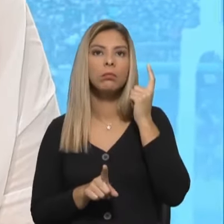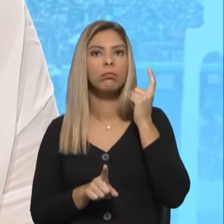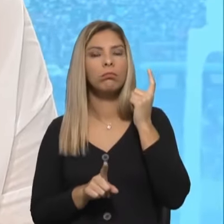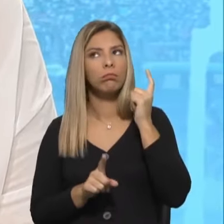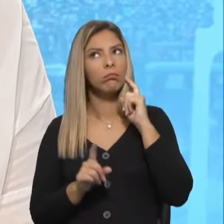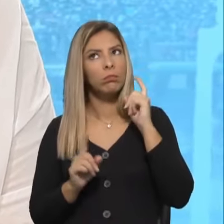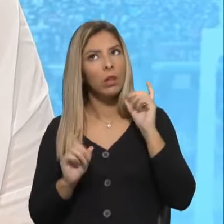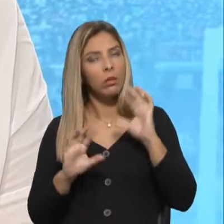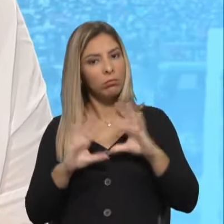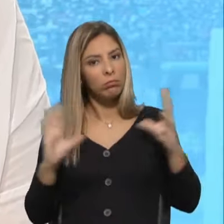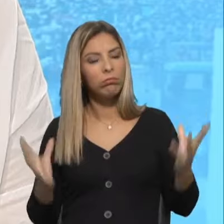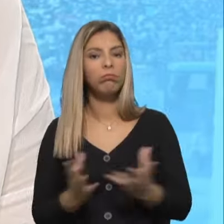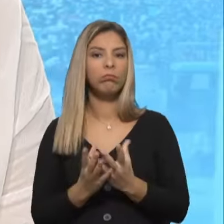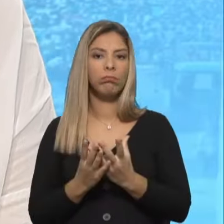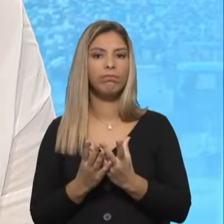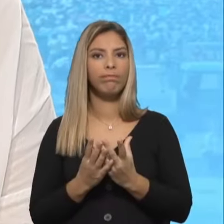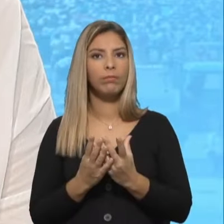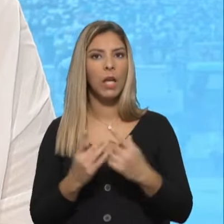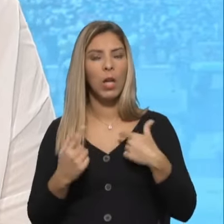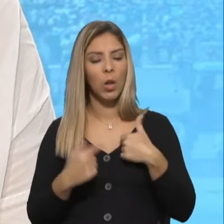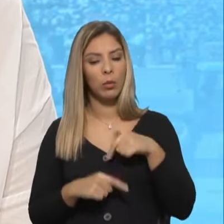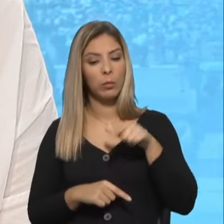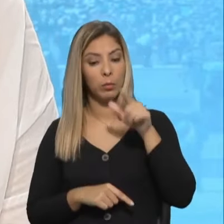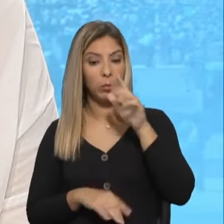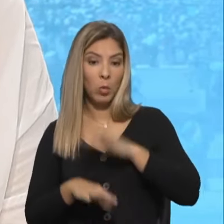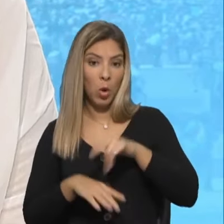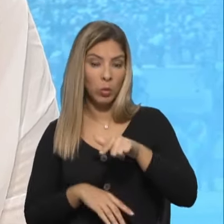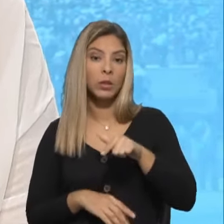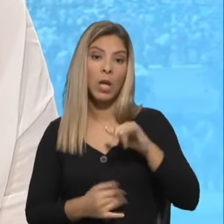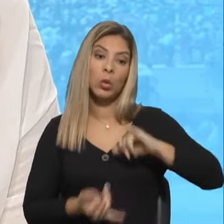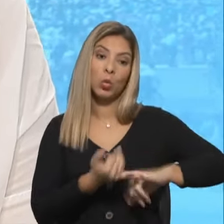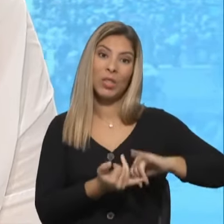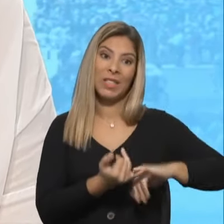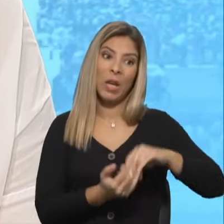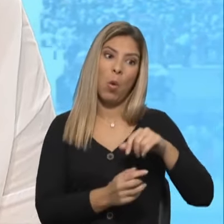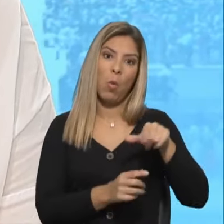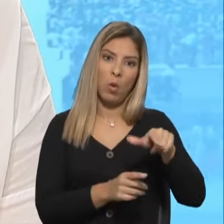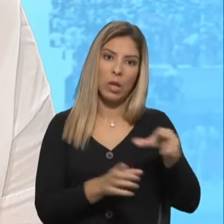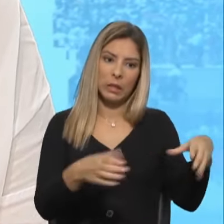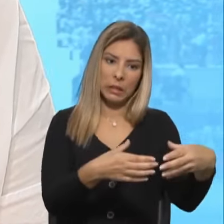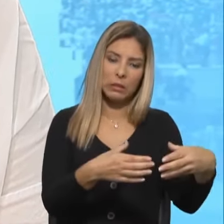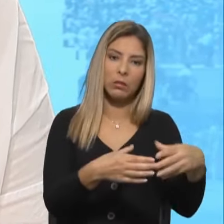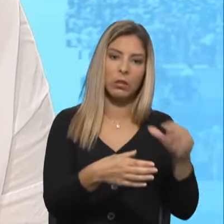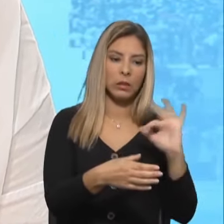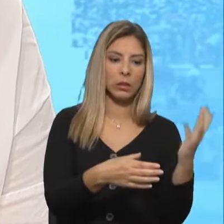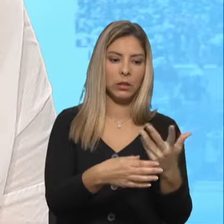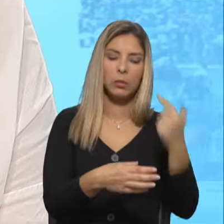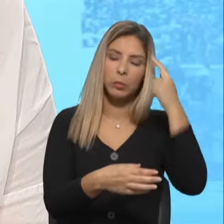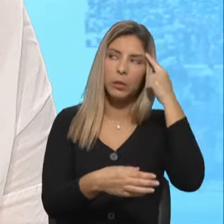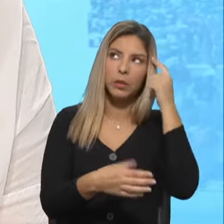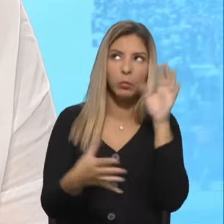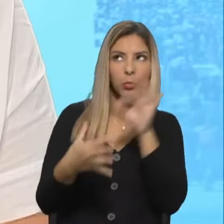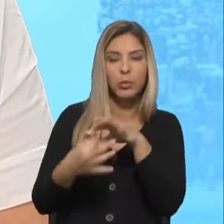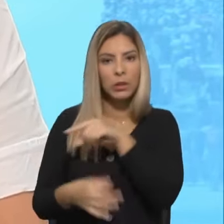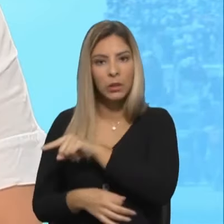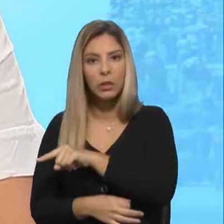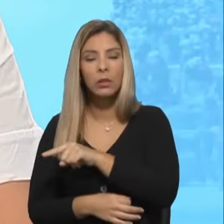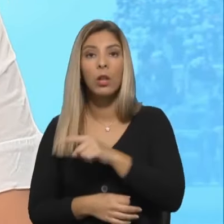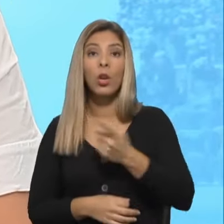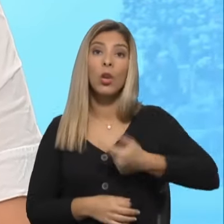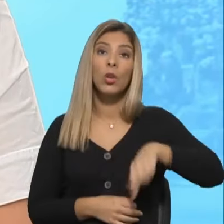isso é que a in luto pensam exatamente H neste tipo de de resposta porque embora neste momento nós